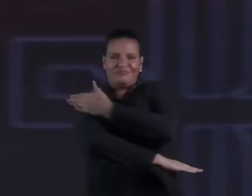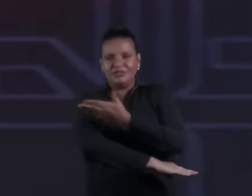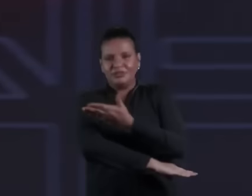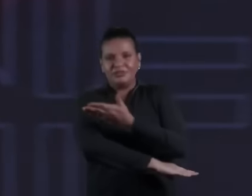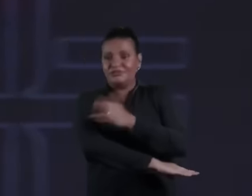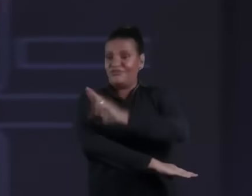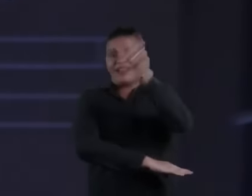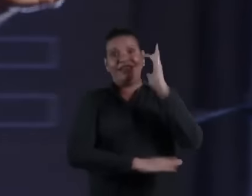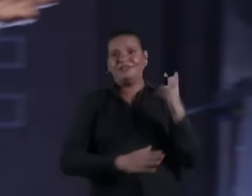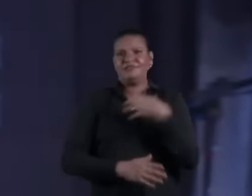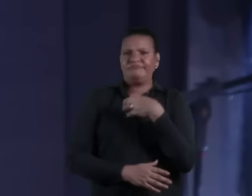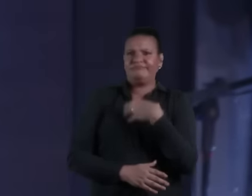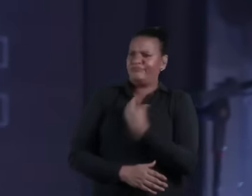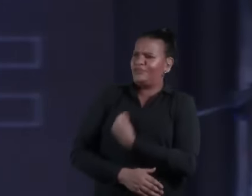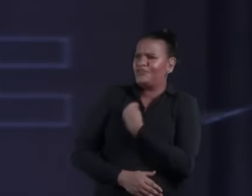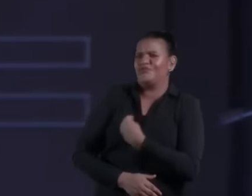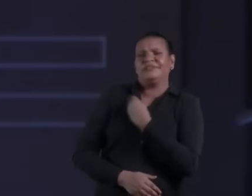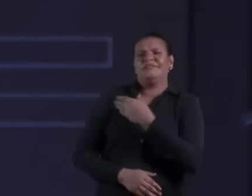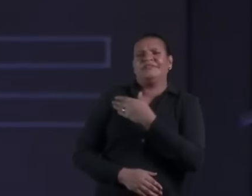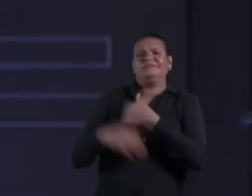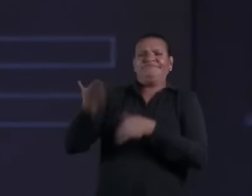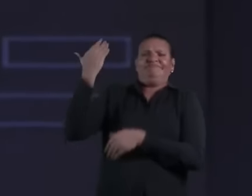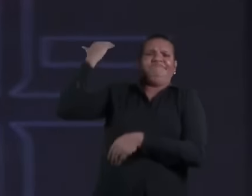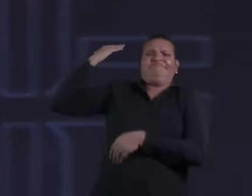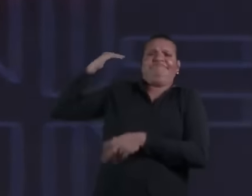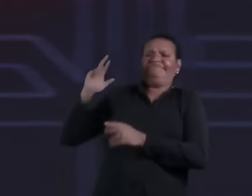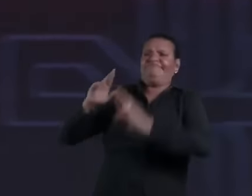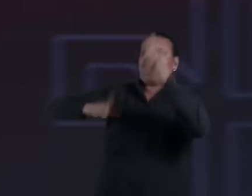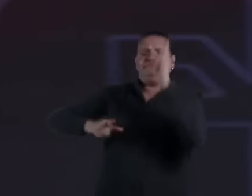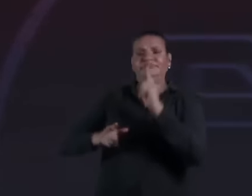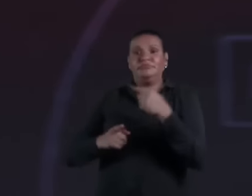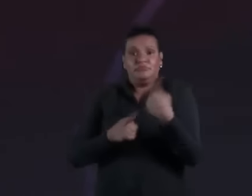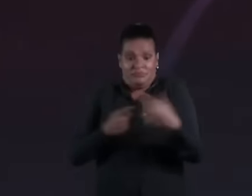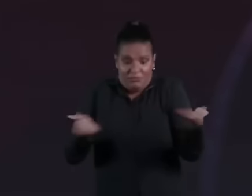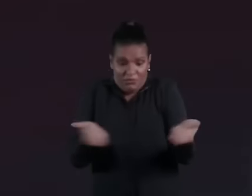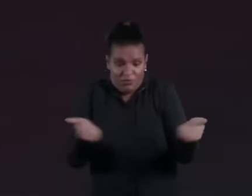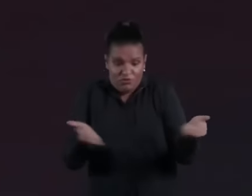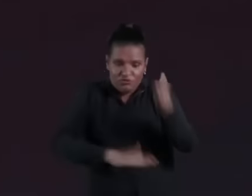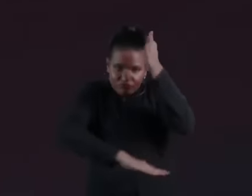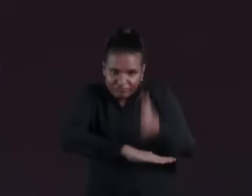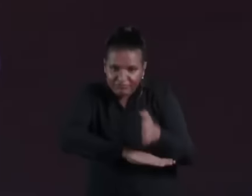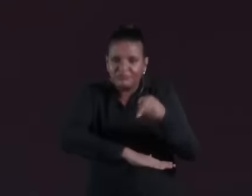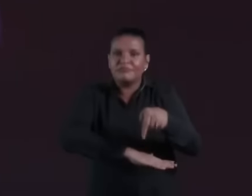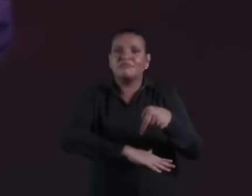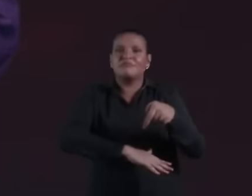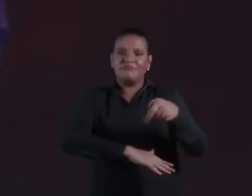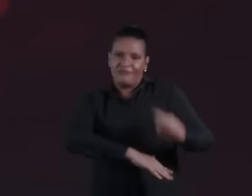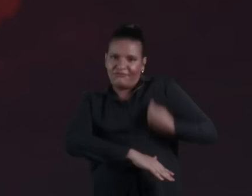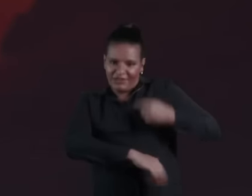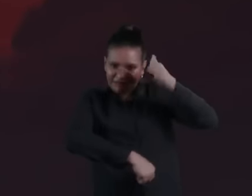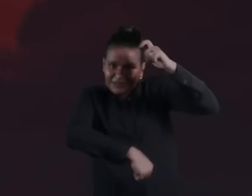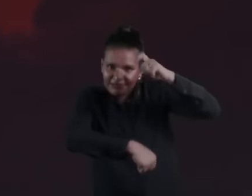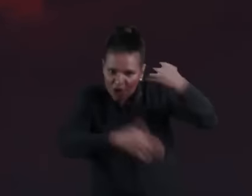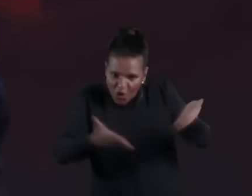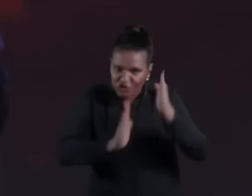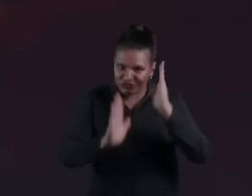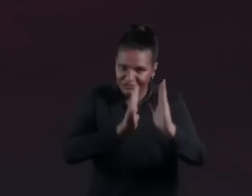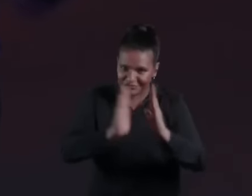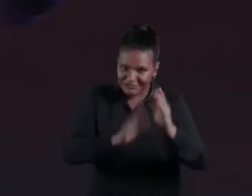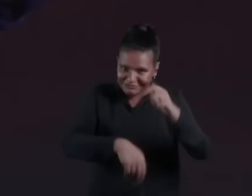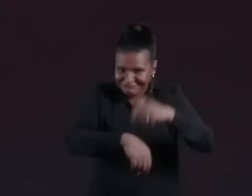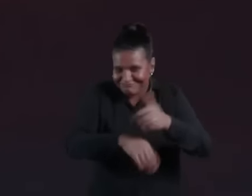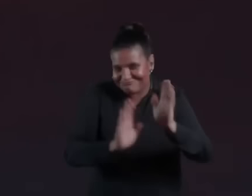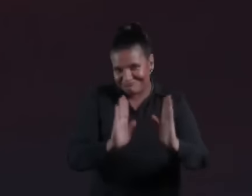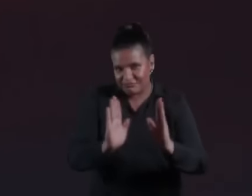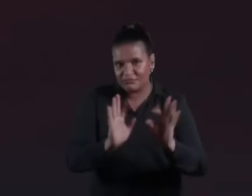completamente diferentes Porque elas estão relacionadas ao tempo que nós estamos vivendo então quando Paulo diz que nós devemos